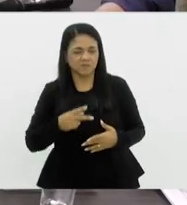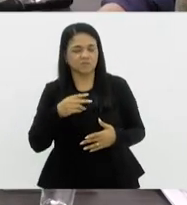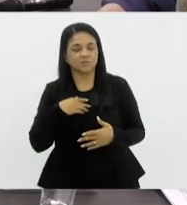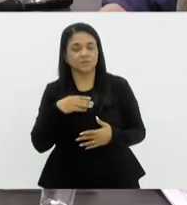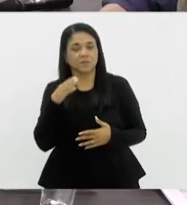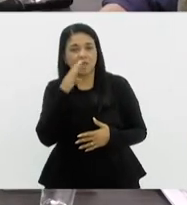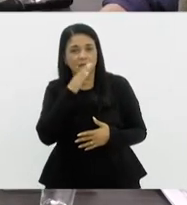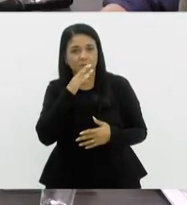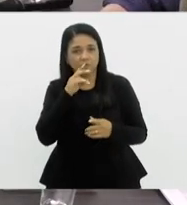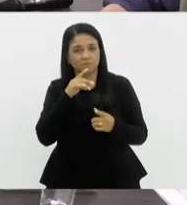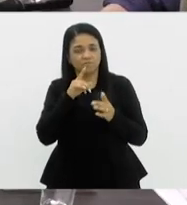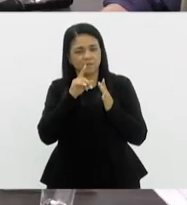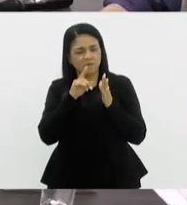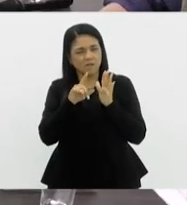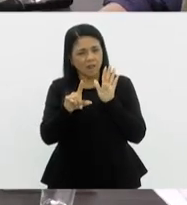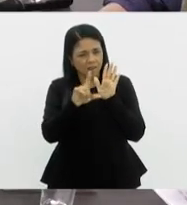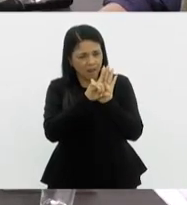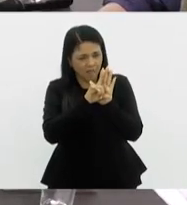a Lei